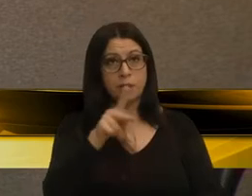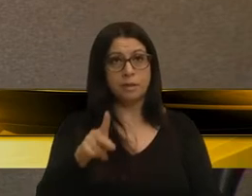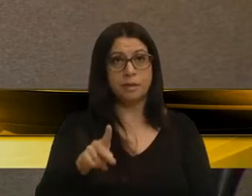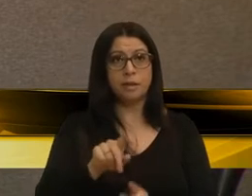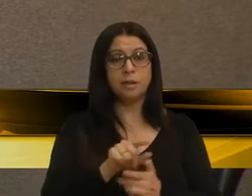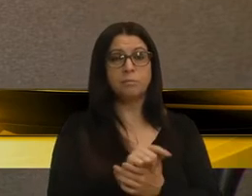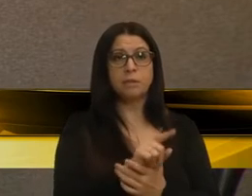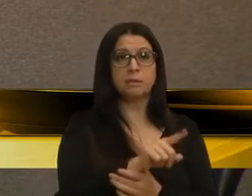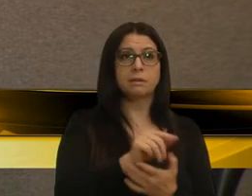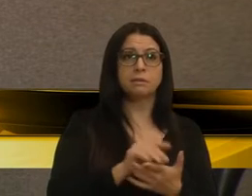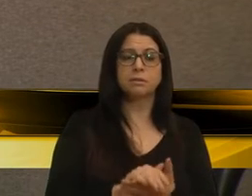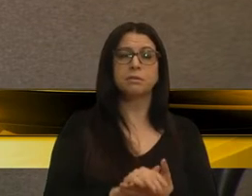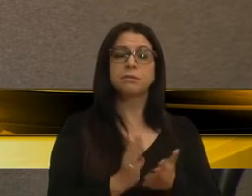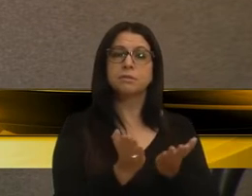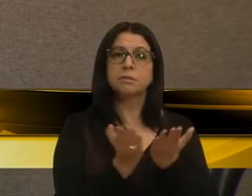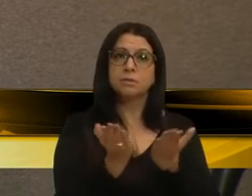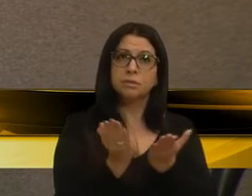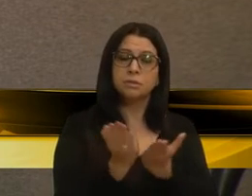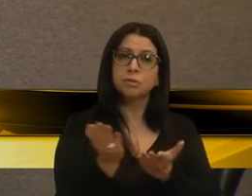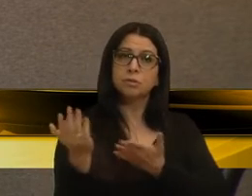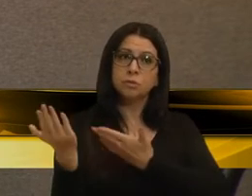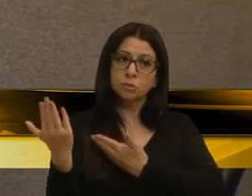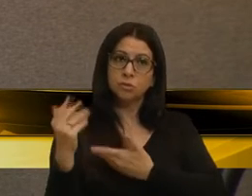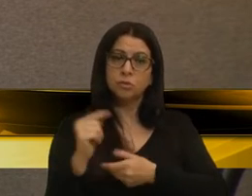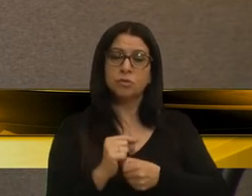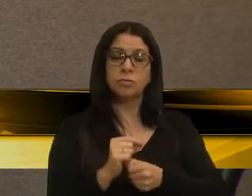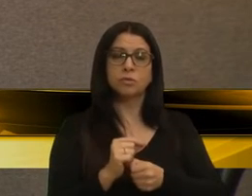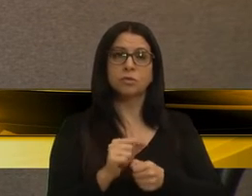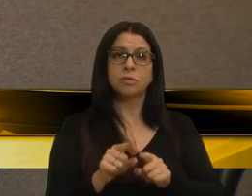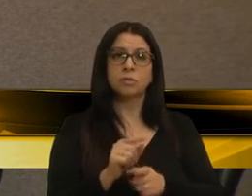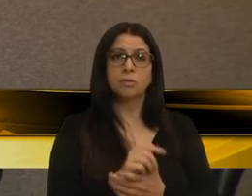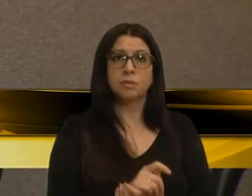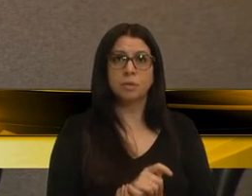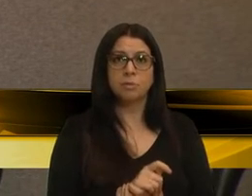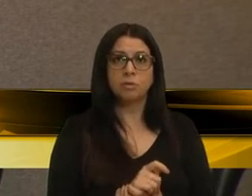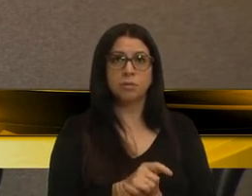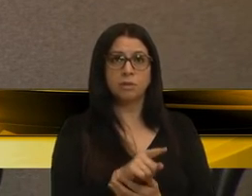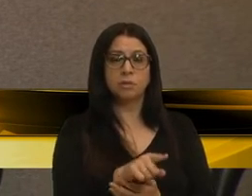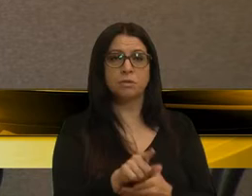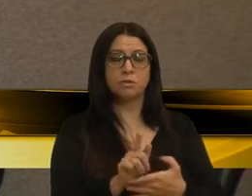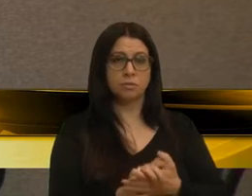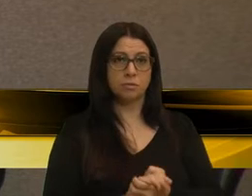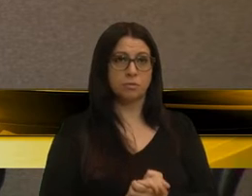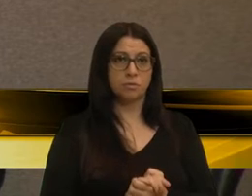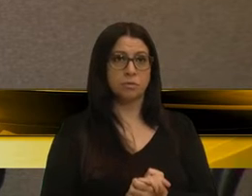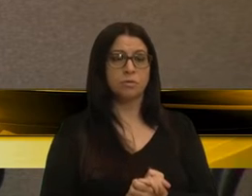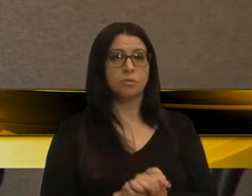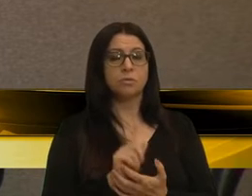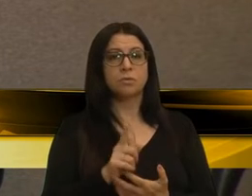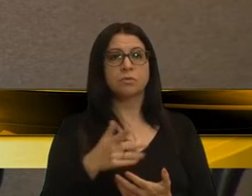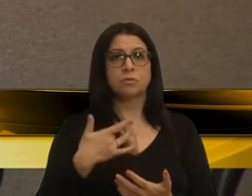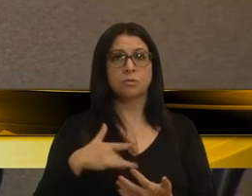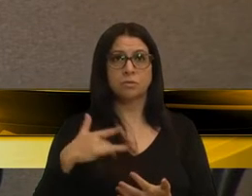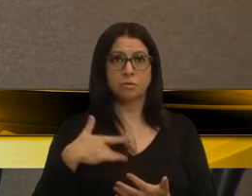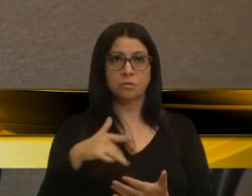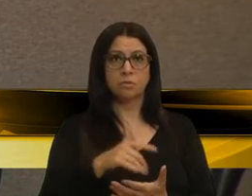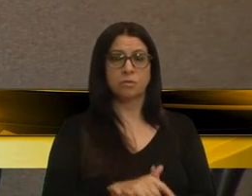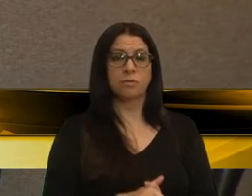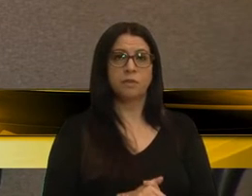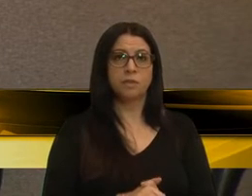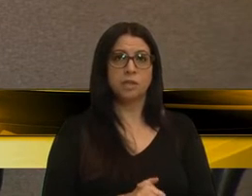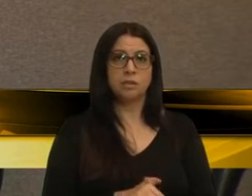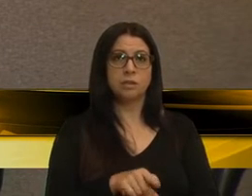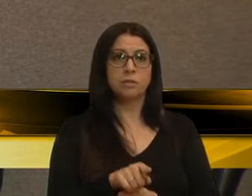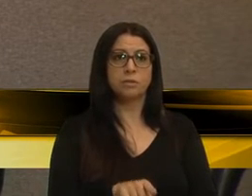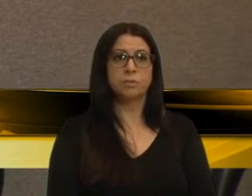professor dedicado, estudioso, um jovem que prometia muito na sua vida e, lamentavelmente, teve sua